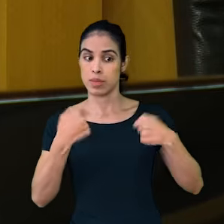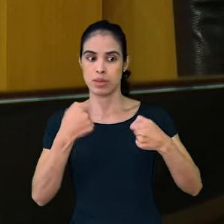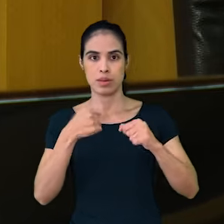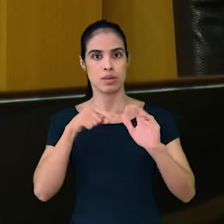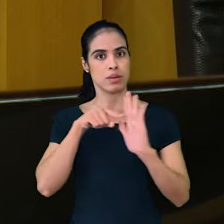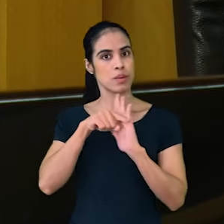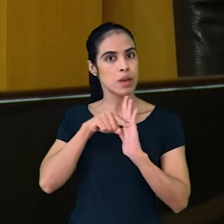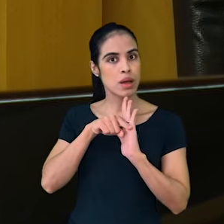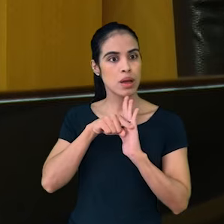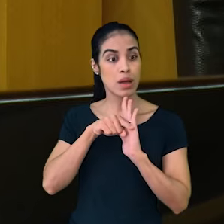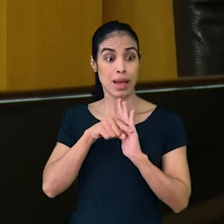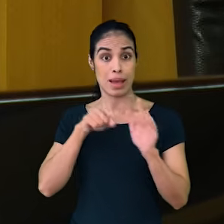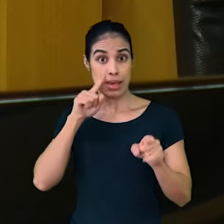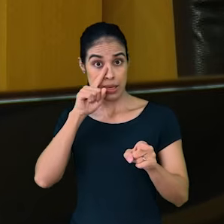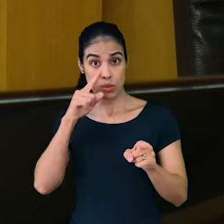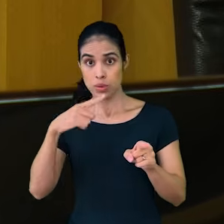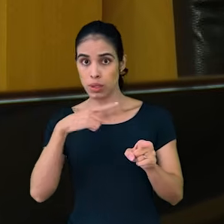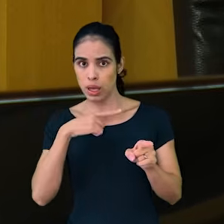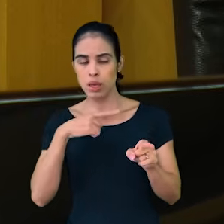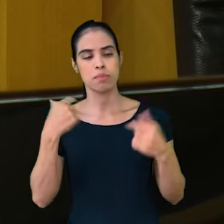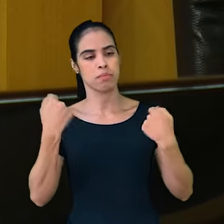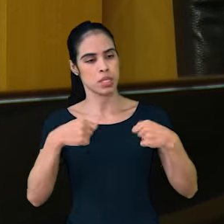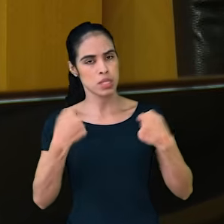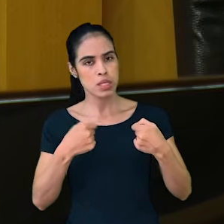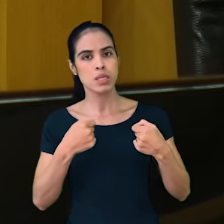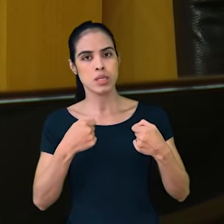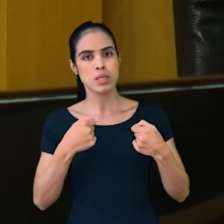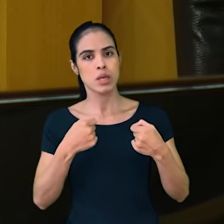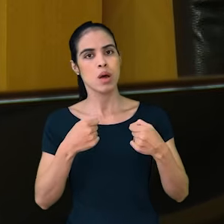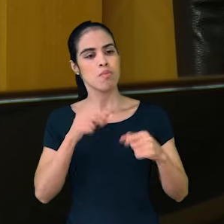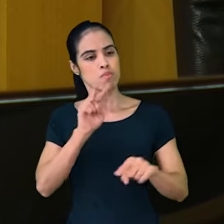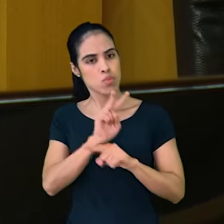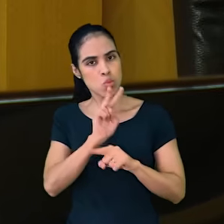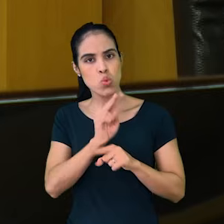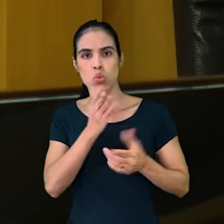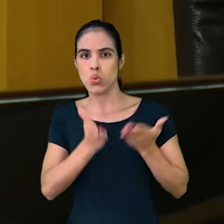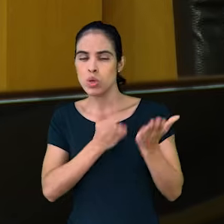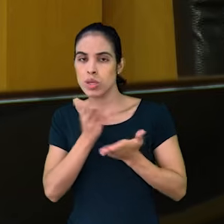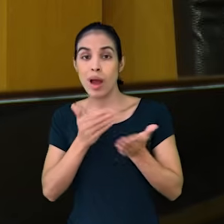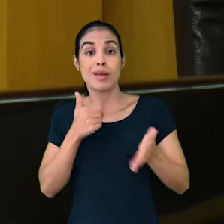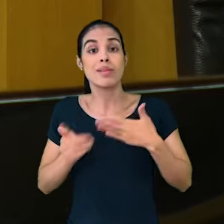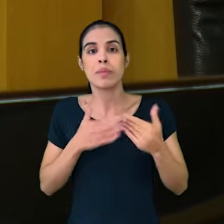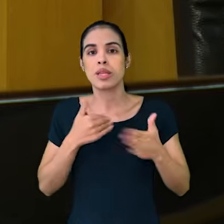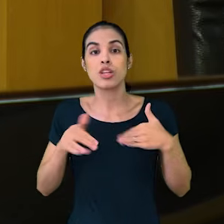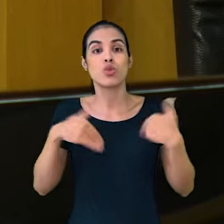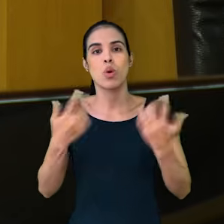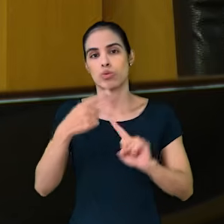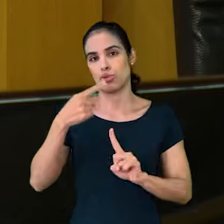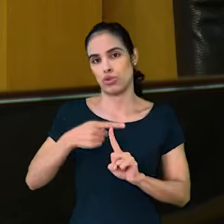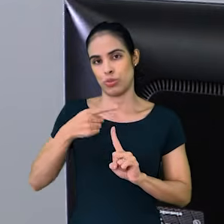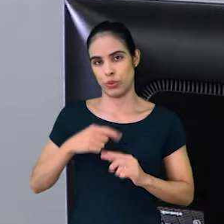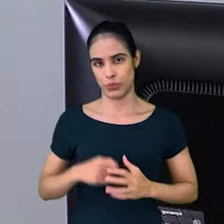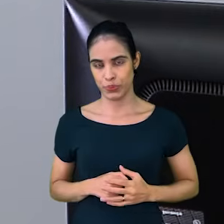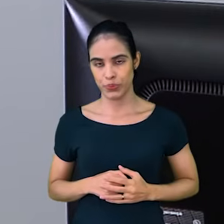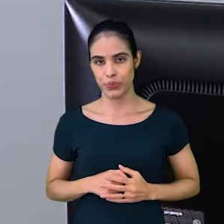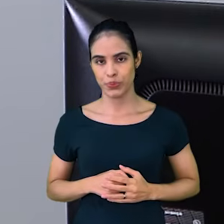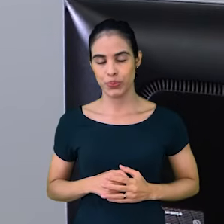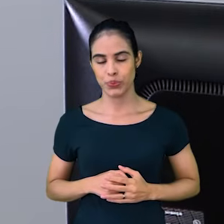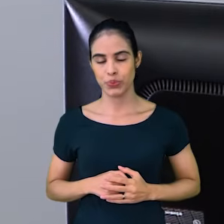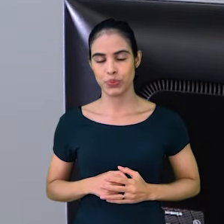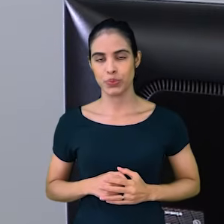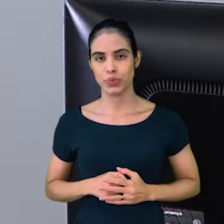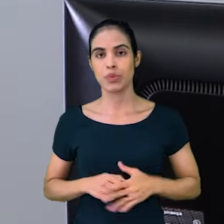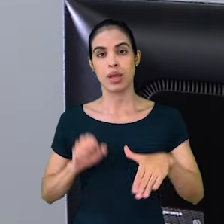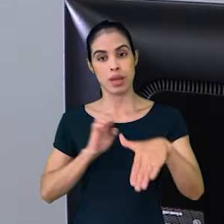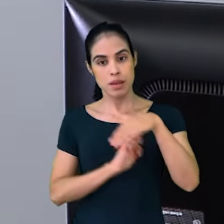Se a atividade demanda aquele risco precisa ser contemplado, independentemente de risco, medidas do caso concreto. A empresa vai